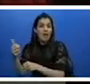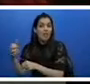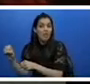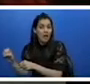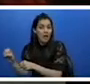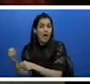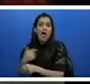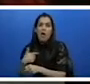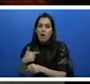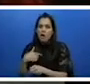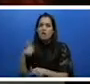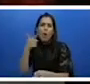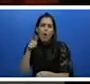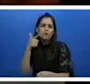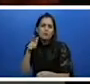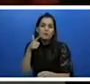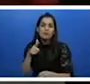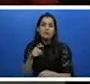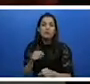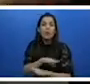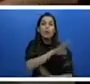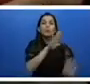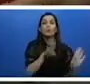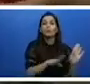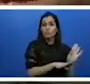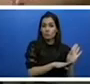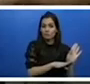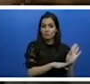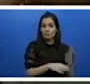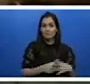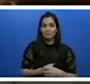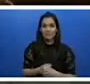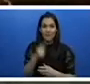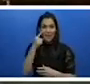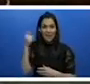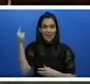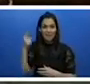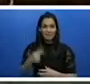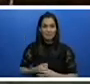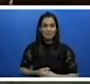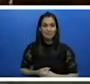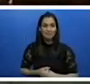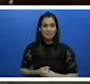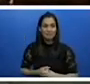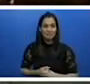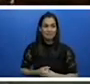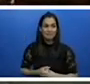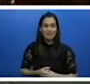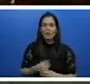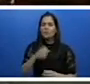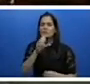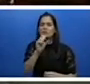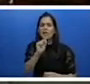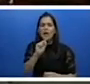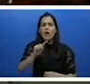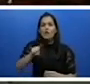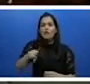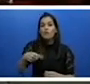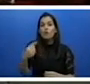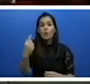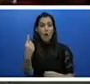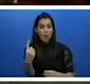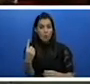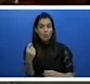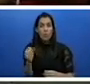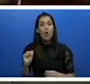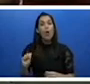eu vou conseguir 1 centímetro inteiro. Olha lá, que é a mesma coisa que 0,1, ou